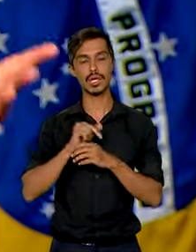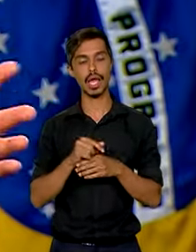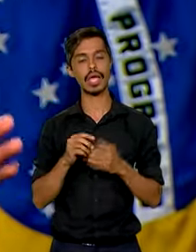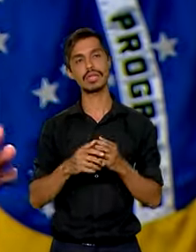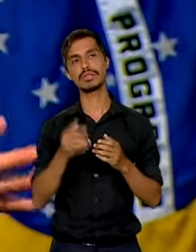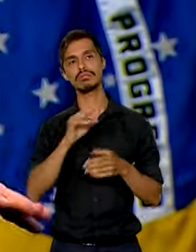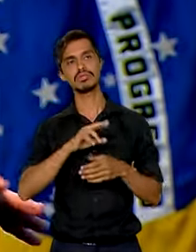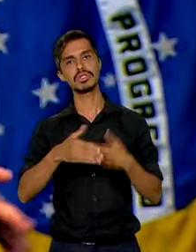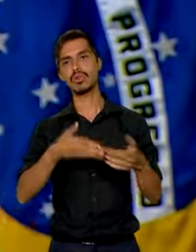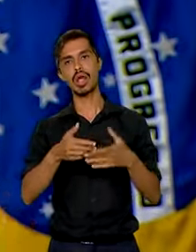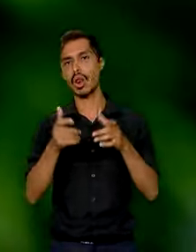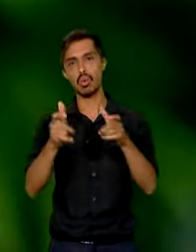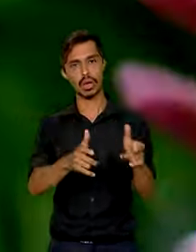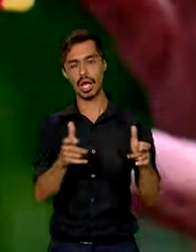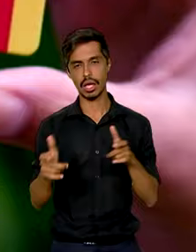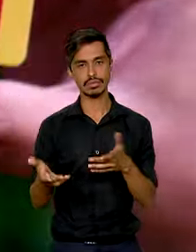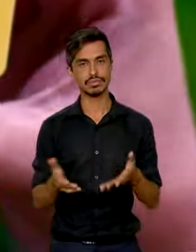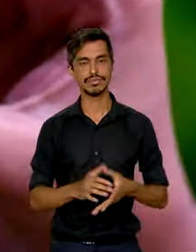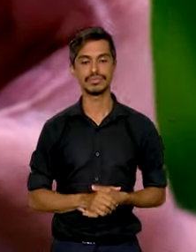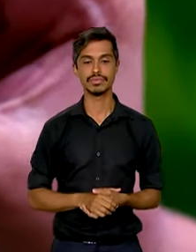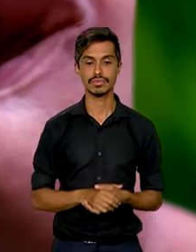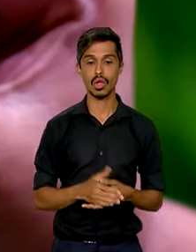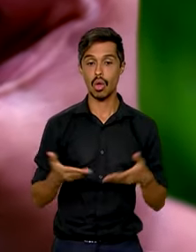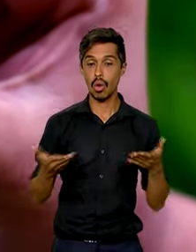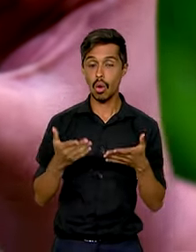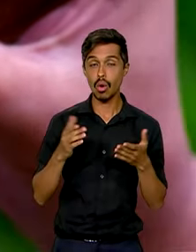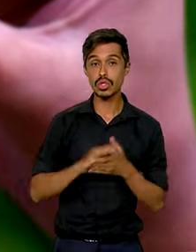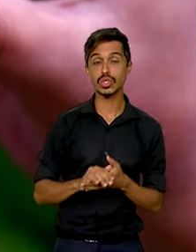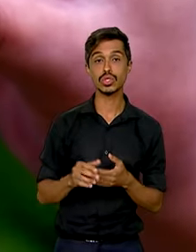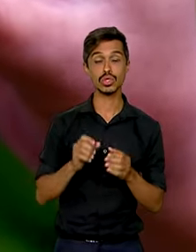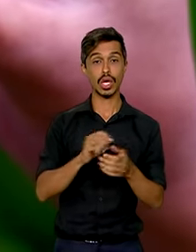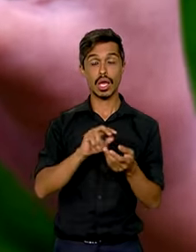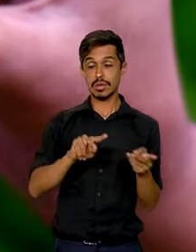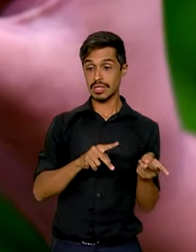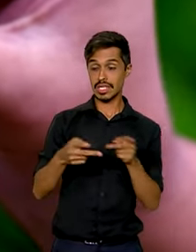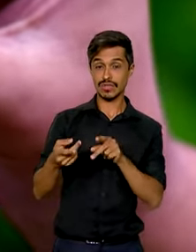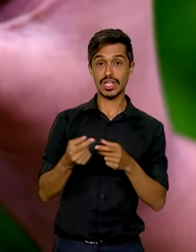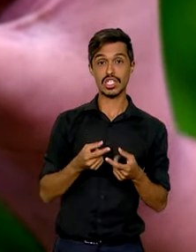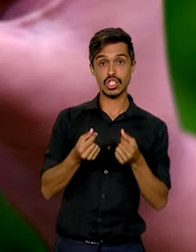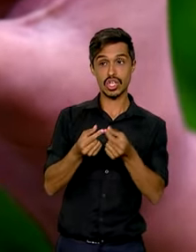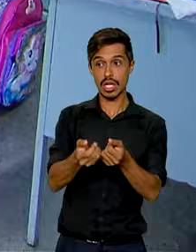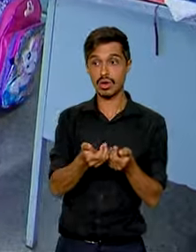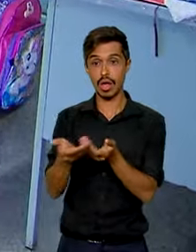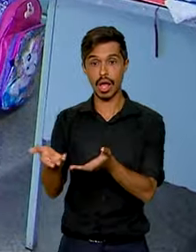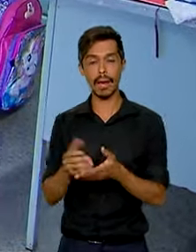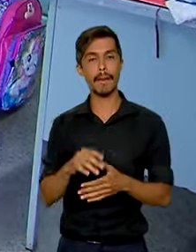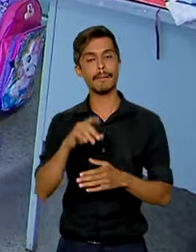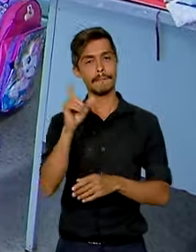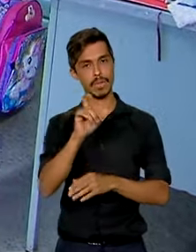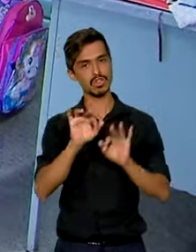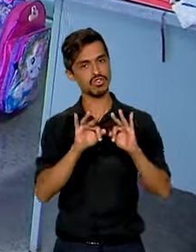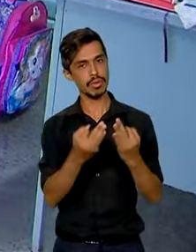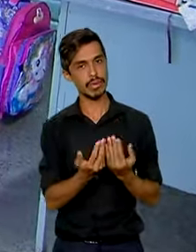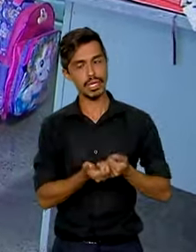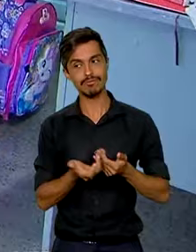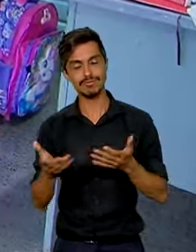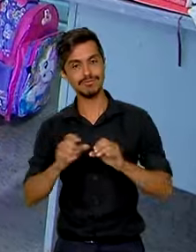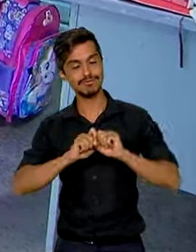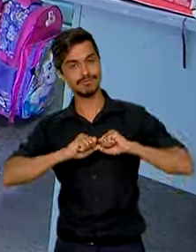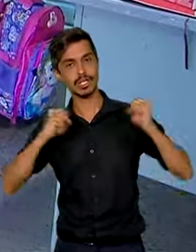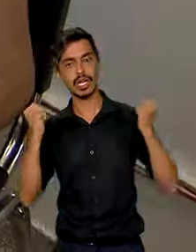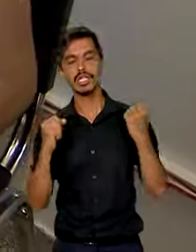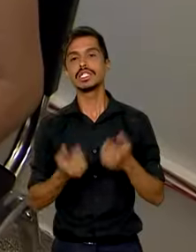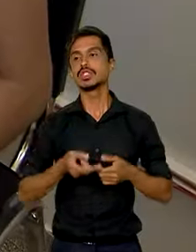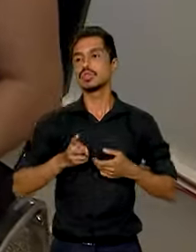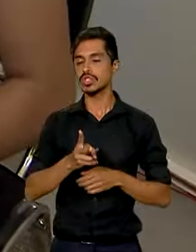mercado onde bem quisesse hoje o maior programa de transferência de renda do Brasil Bolsa Família segue garantindo acesso a